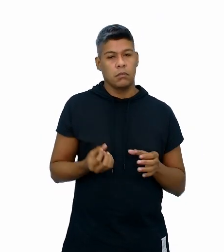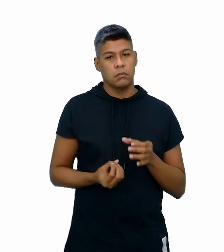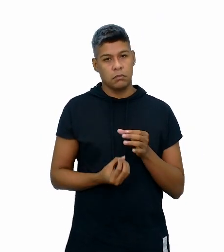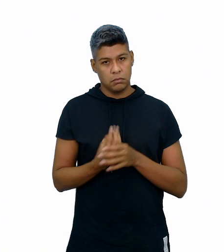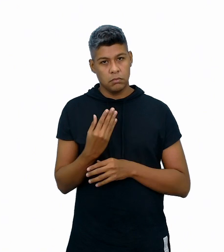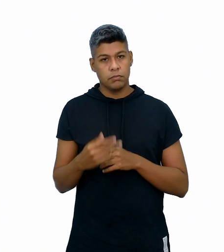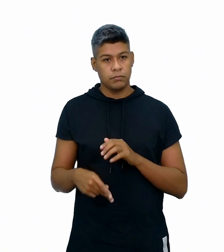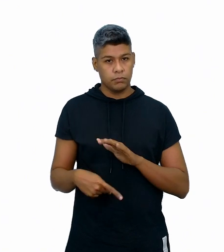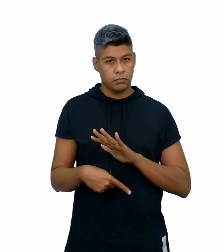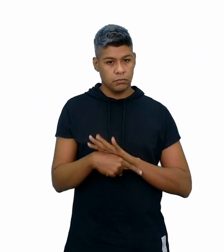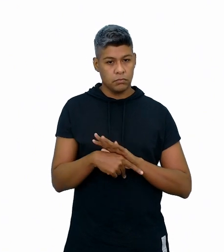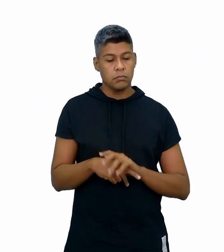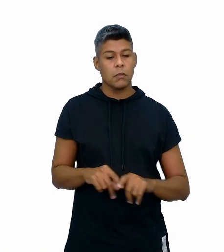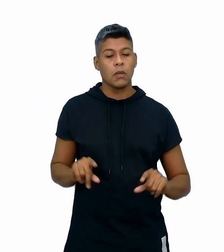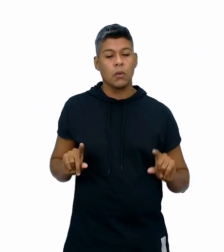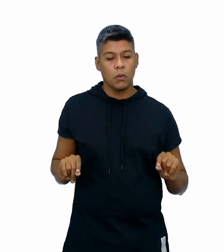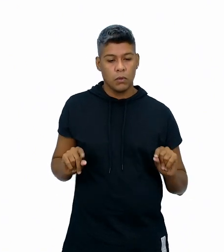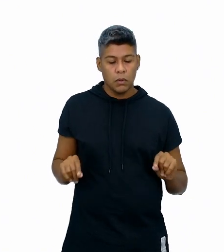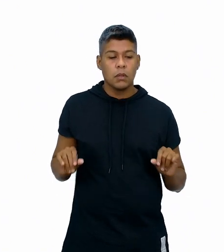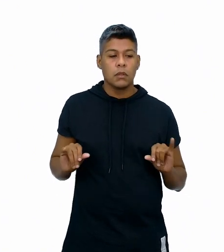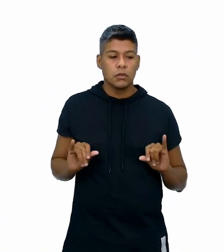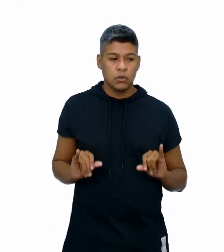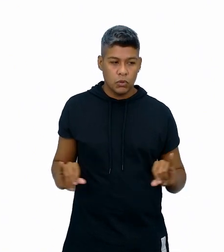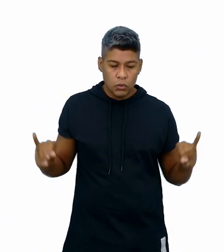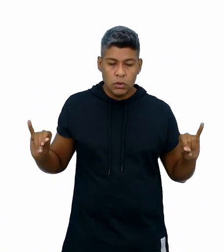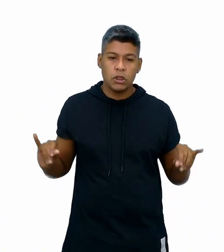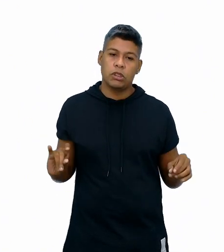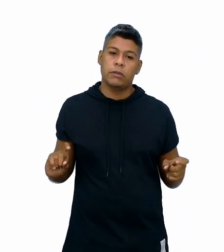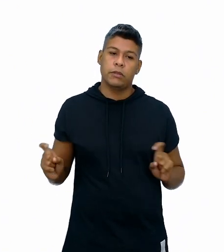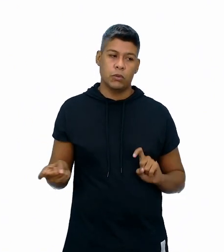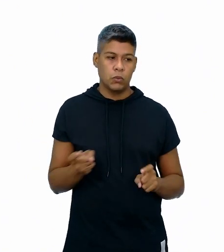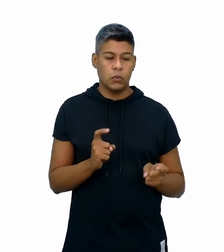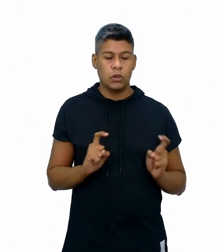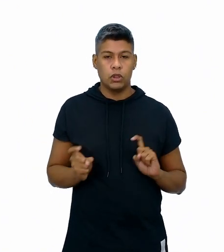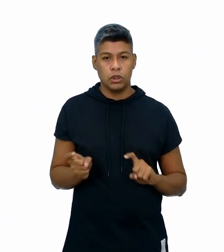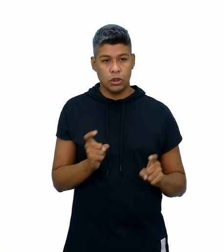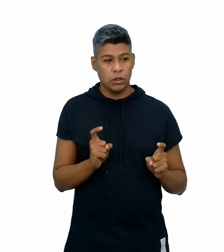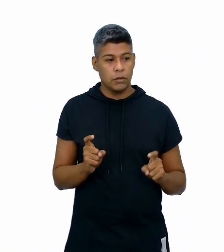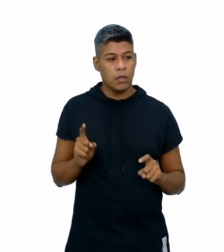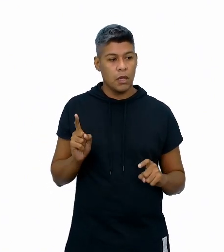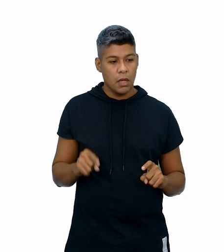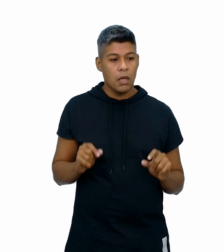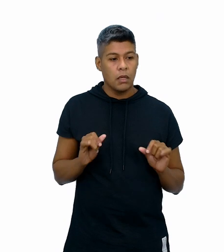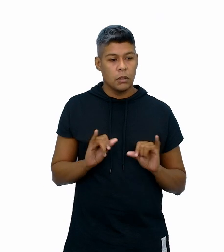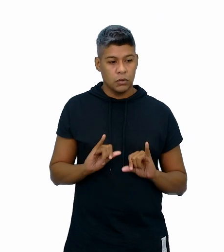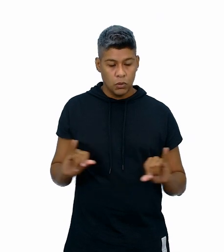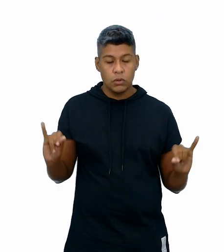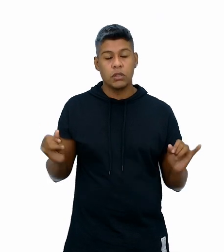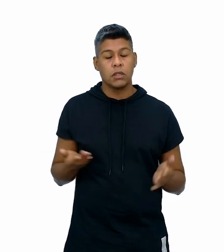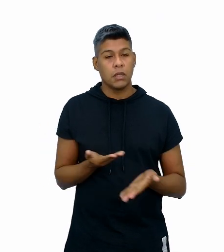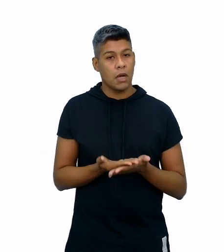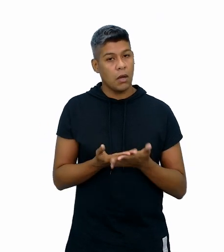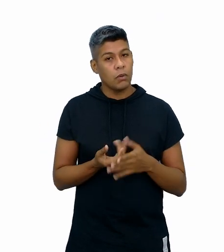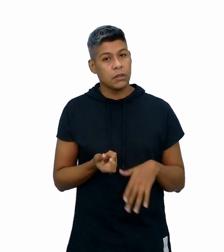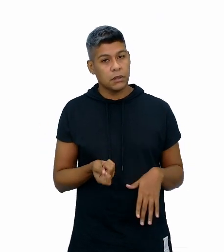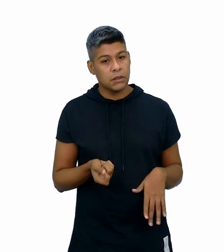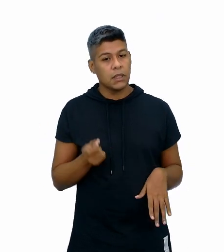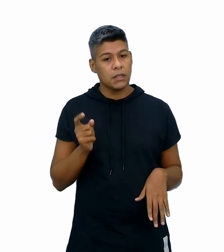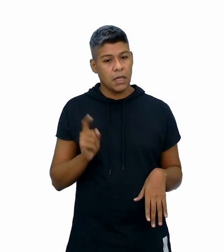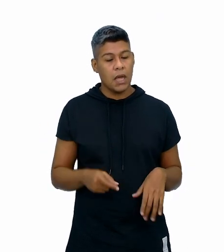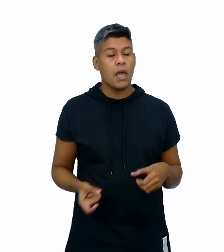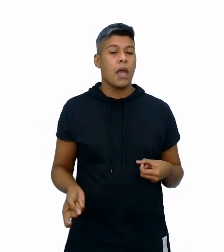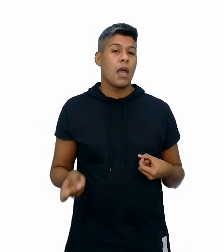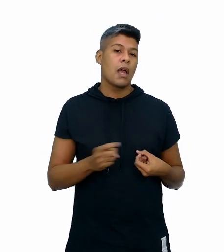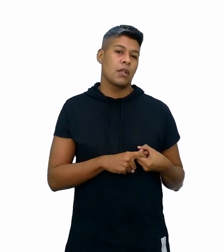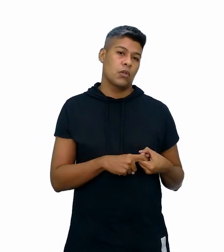produzida a partir dessa notícia discutida, né? Porque essa notícia da aula 6, ela será